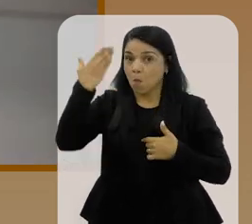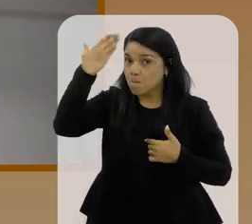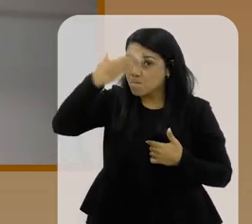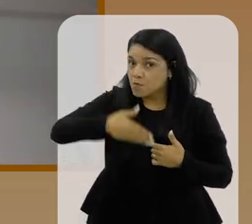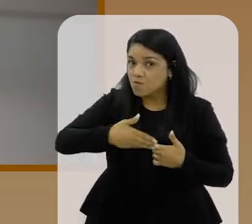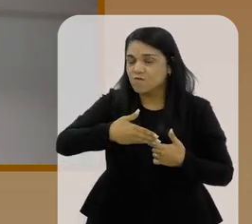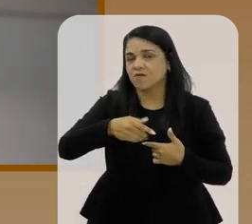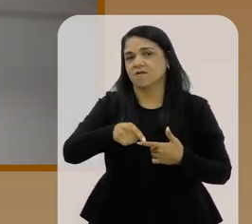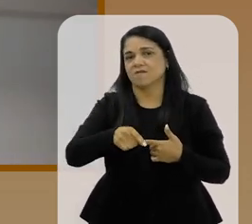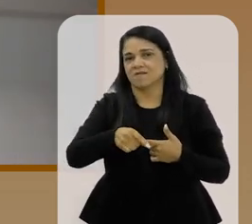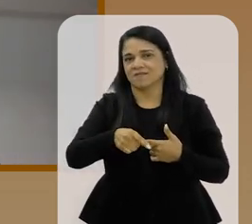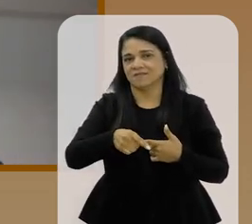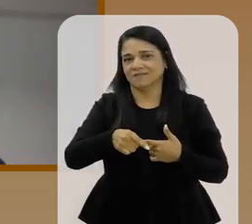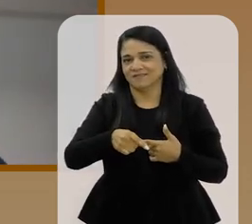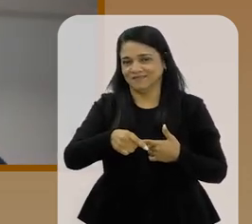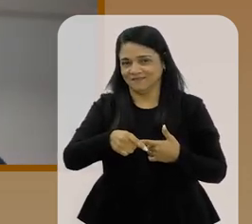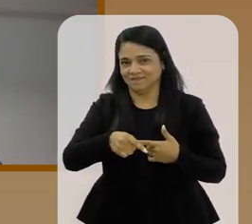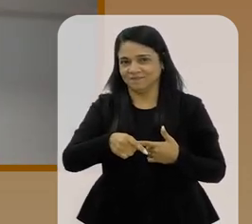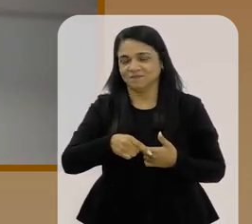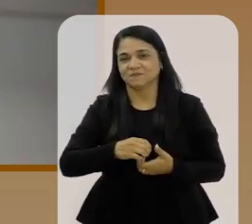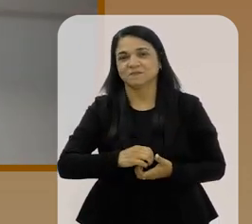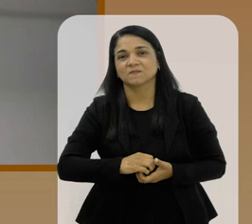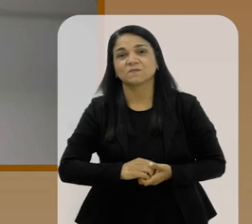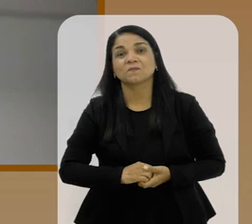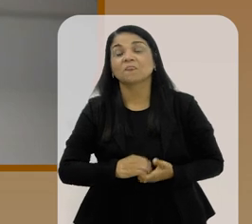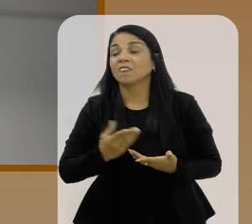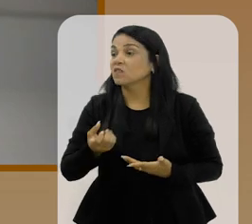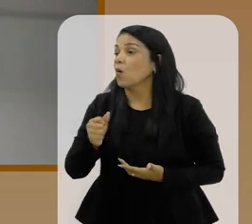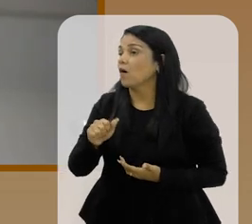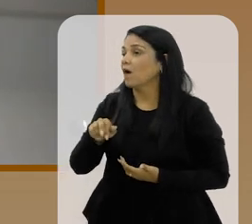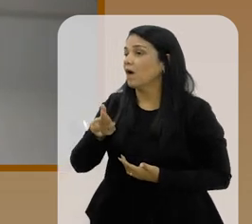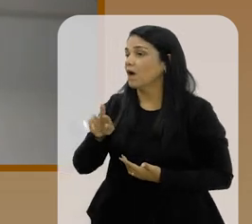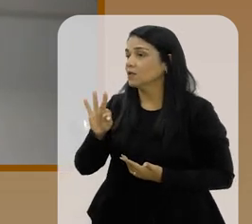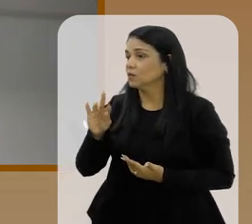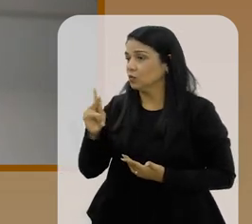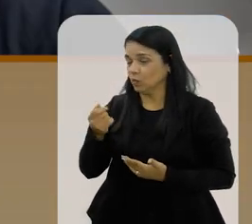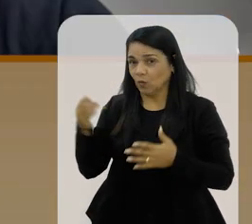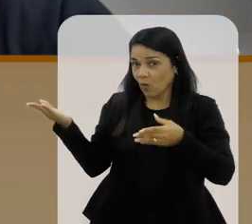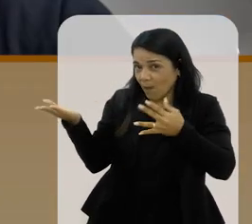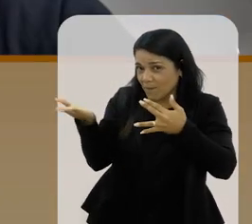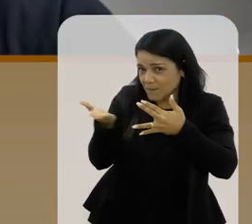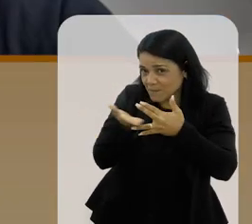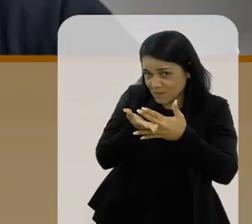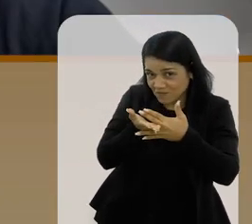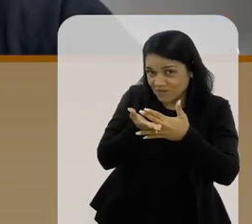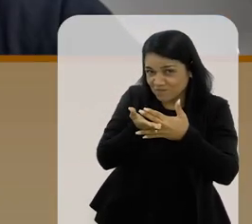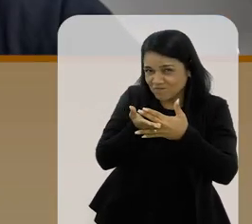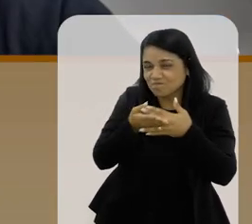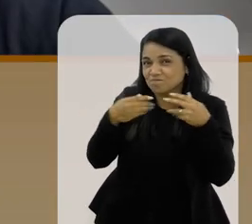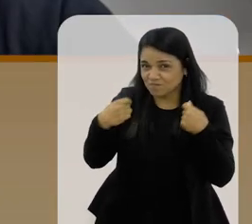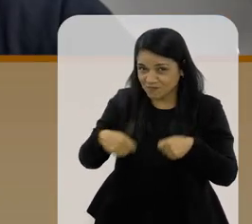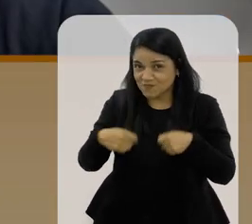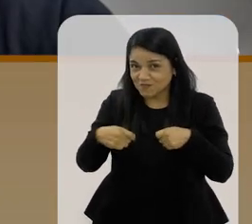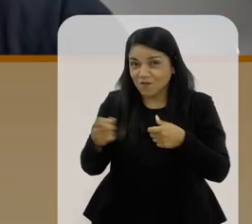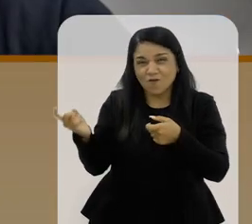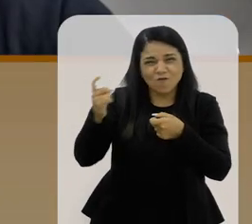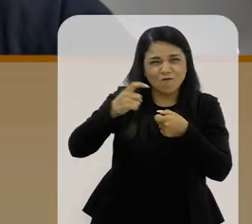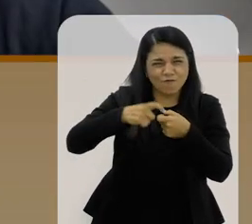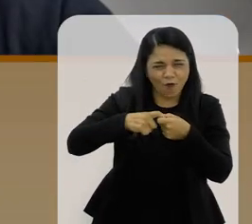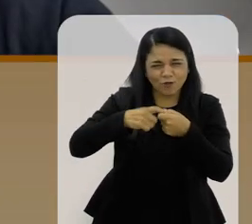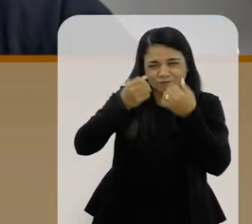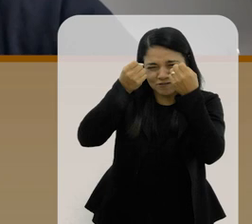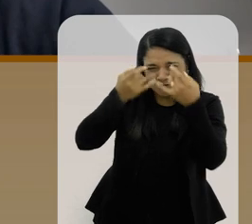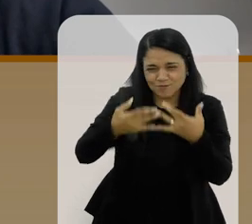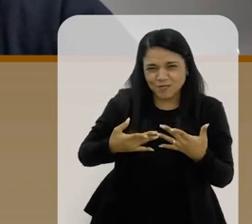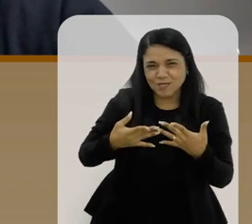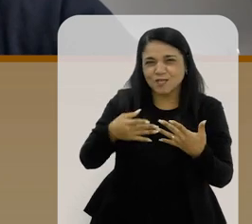gente, objeto de teoremas que eu demonstrei com o co-autor. E Arthur, a gente vai precisar fazer um pequeno intervalo, mas a